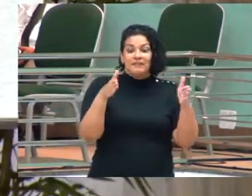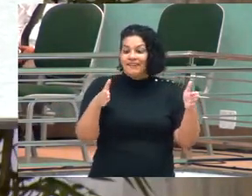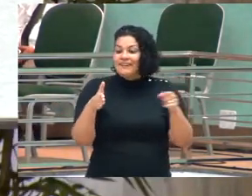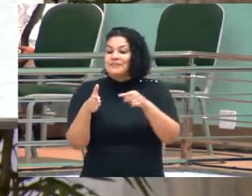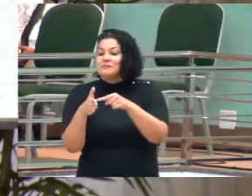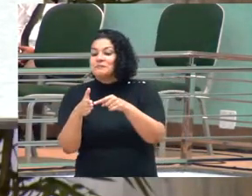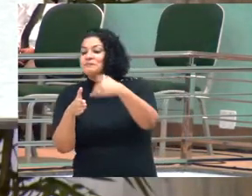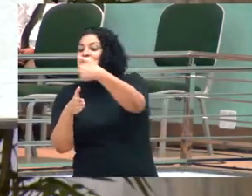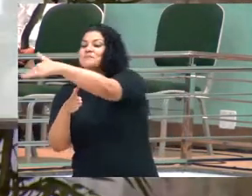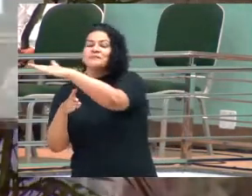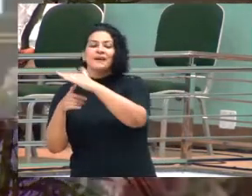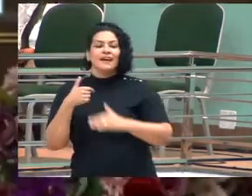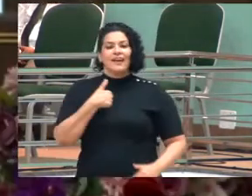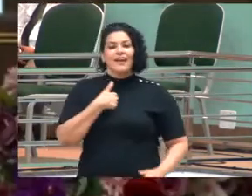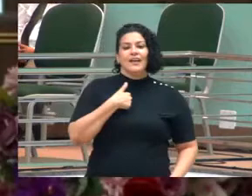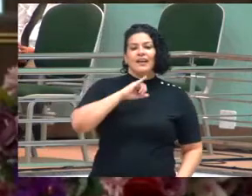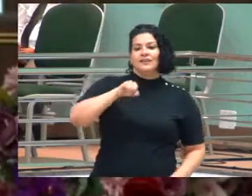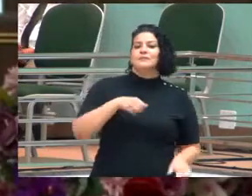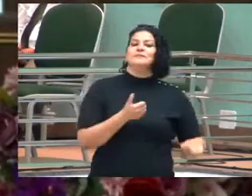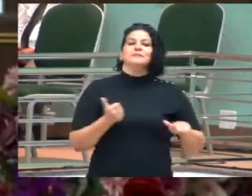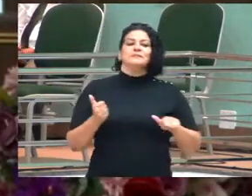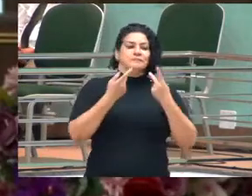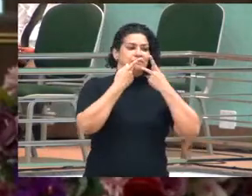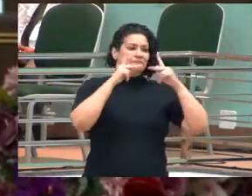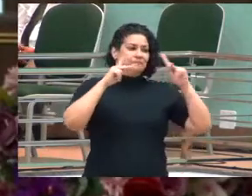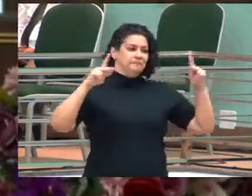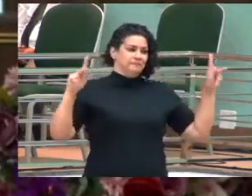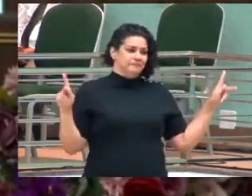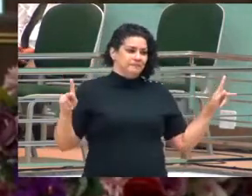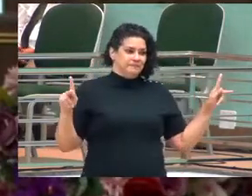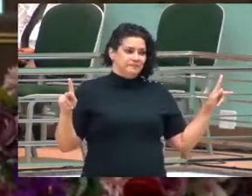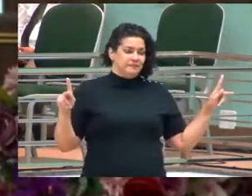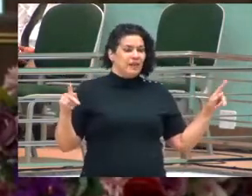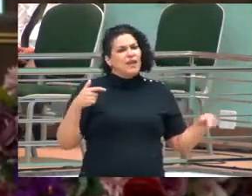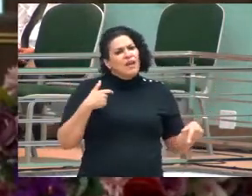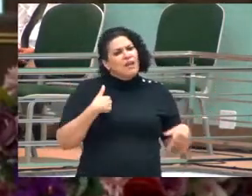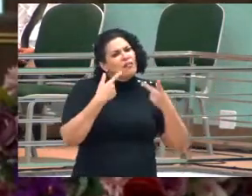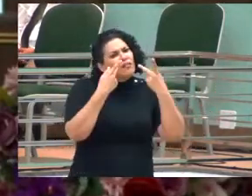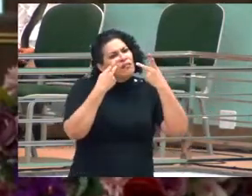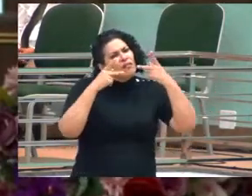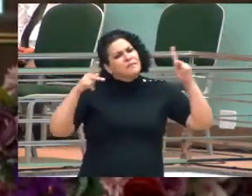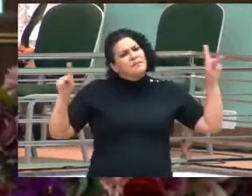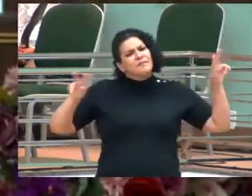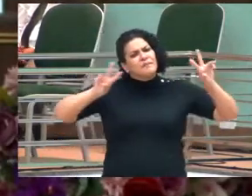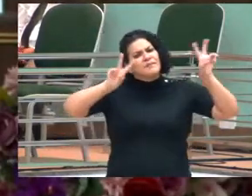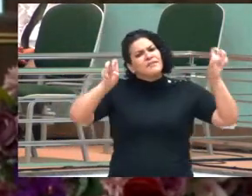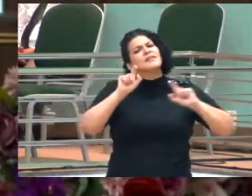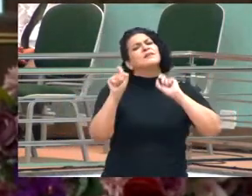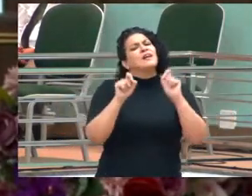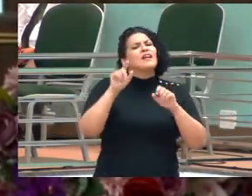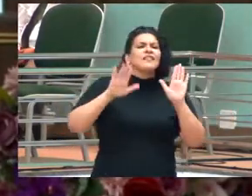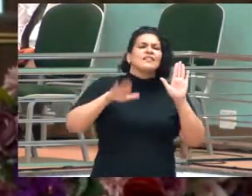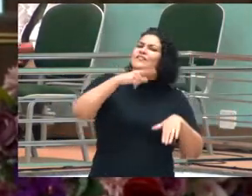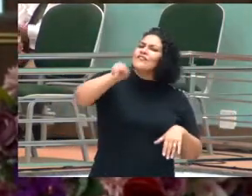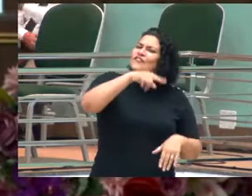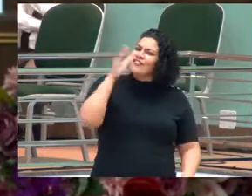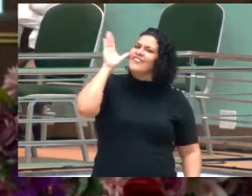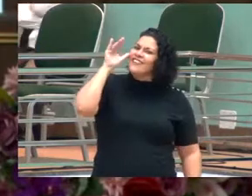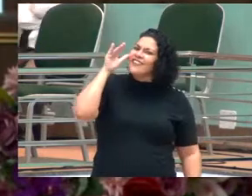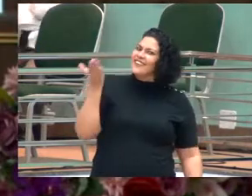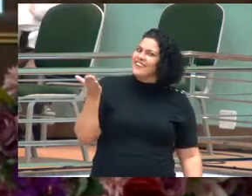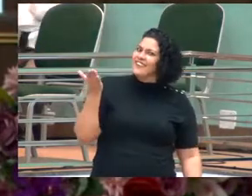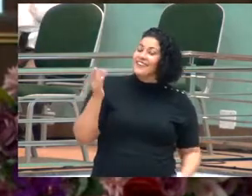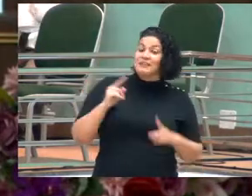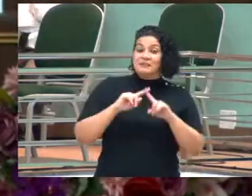O que eu pregava? Talvez todos vocês estejam curiosos para saber. Mas a minha mensagem não era uma